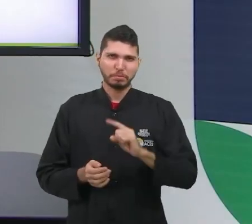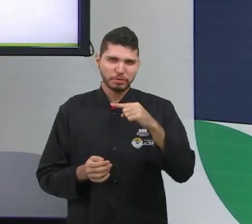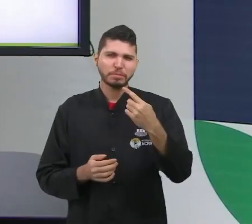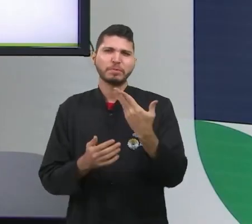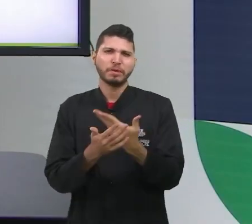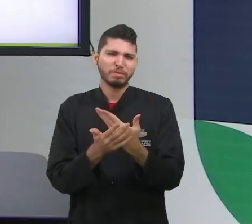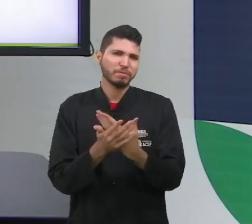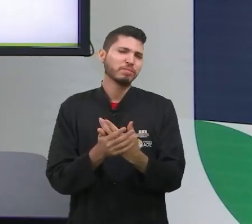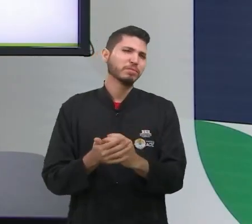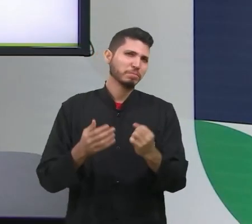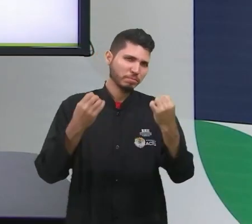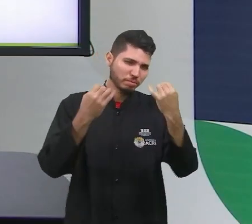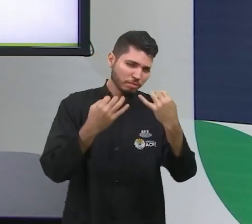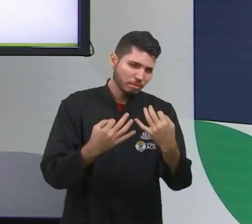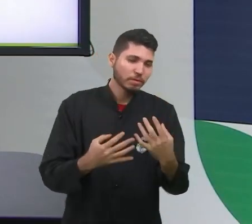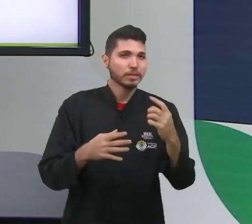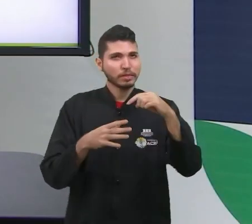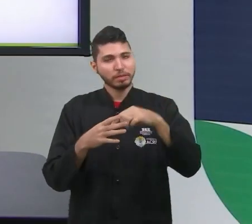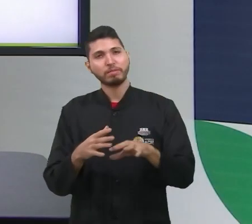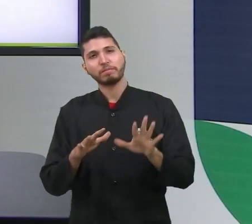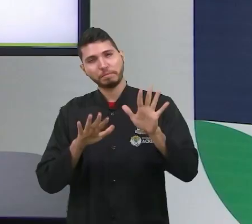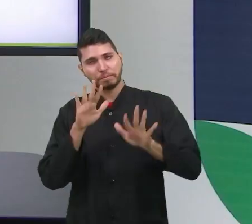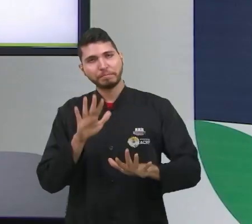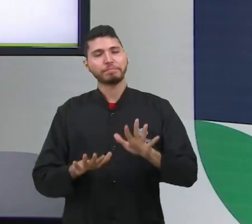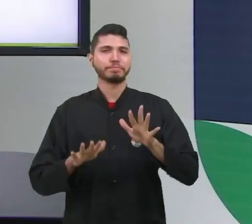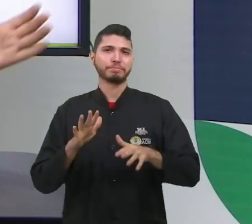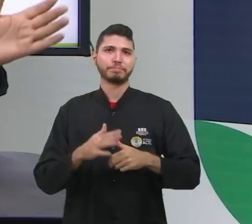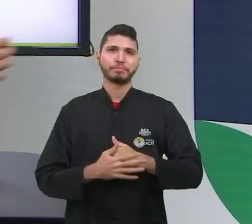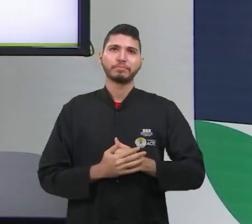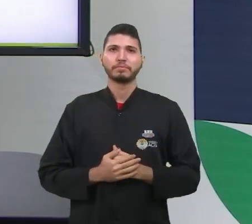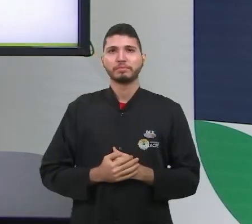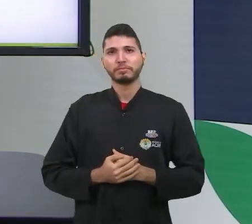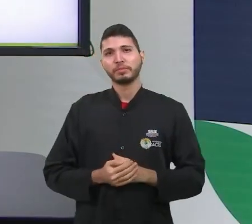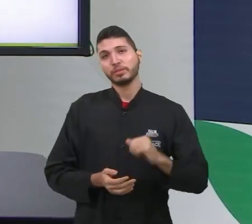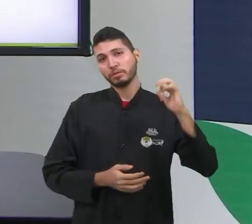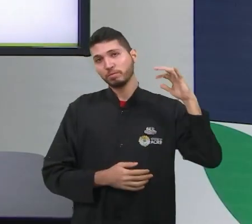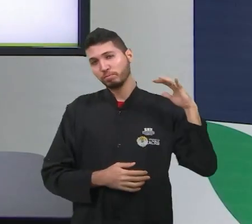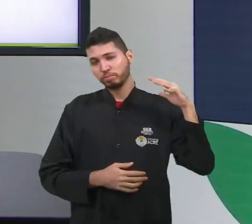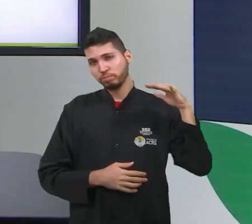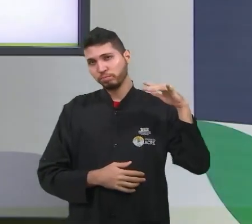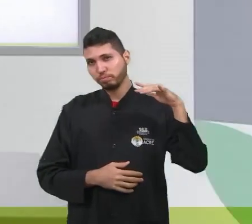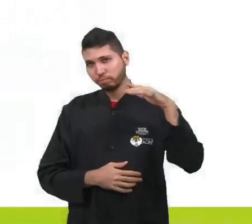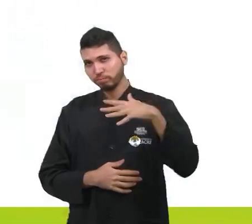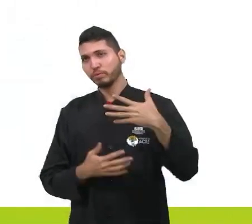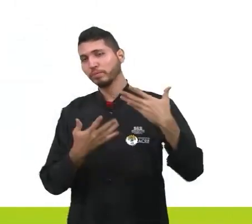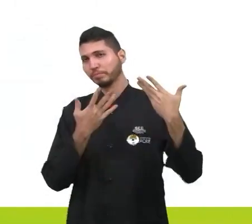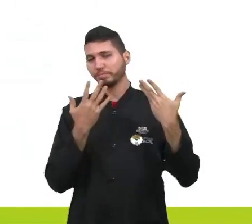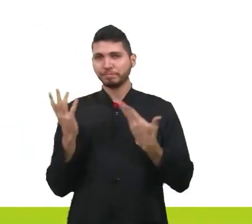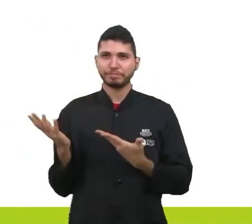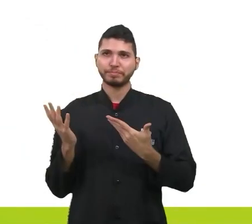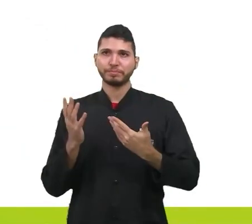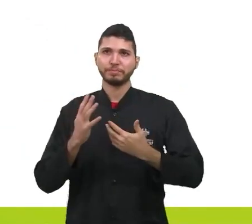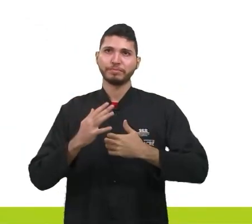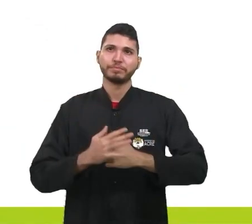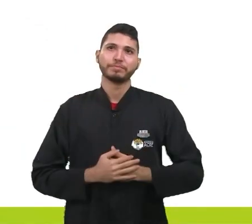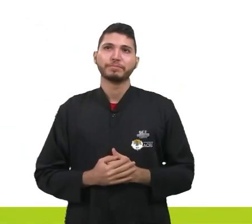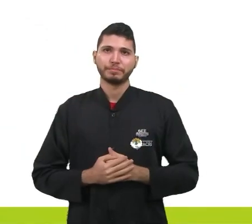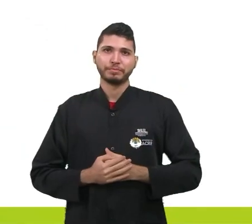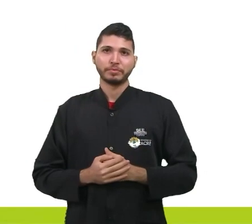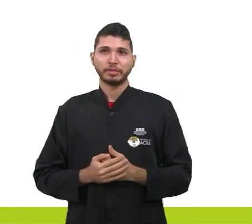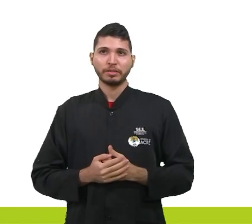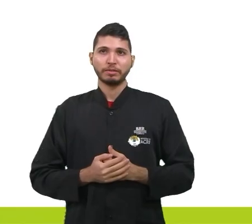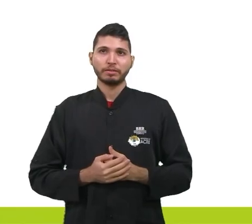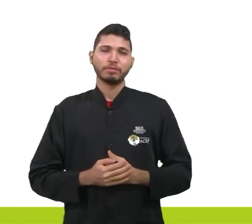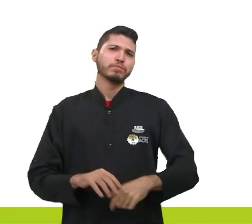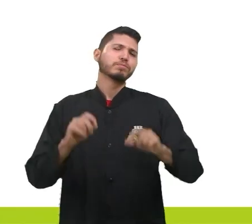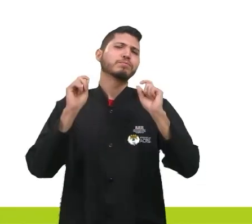bastante interessante. Pessoal, massas de ar. Vamos então para outro fator climático, que são as massas de ar. E o